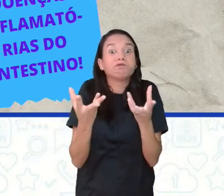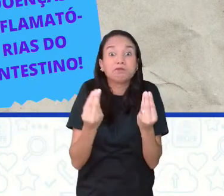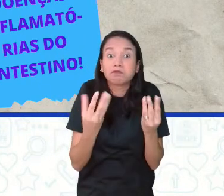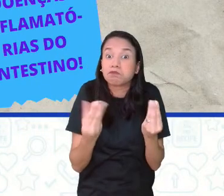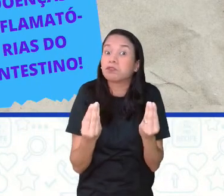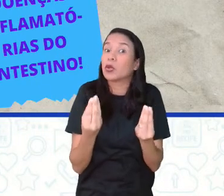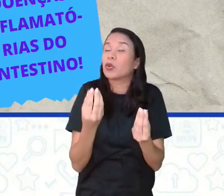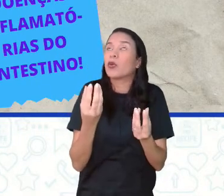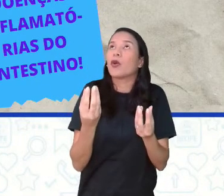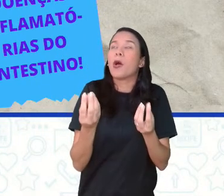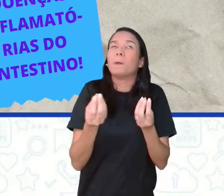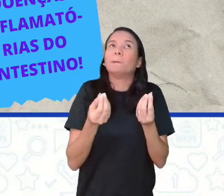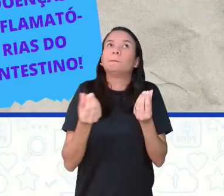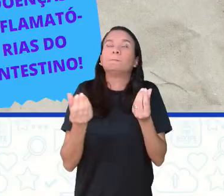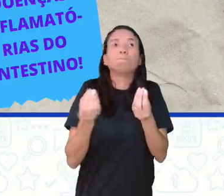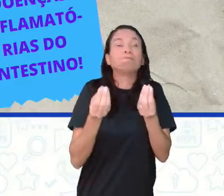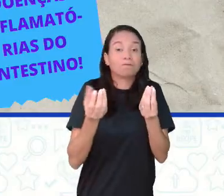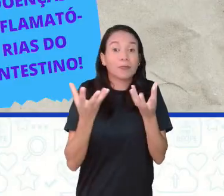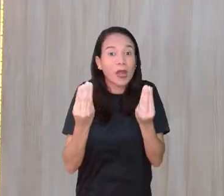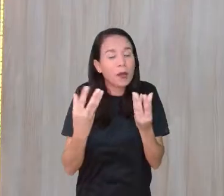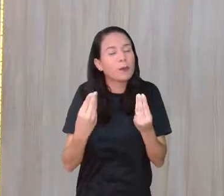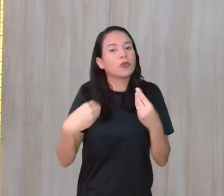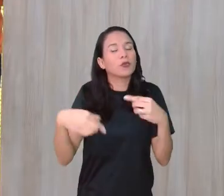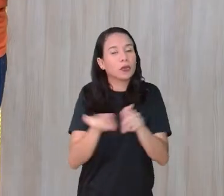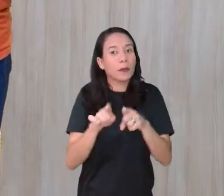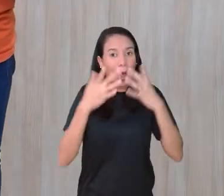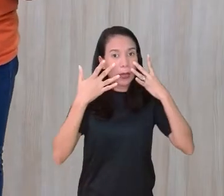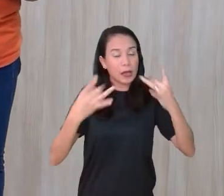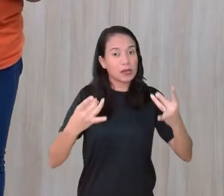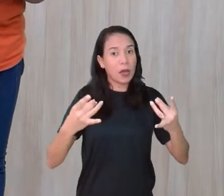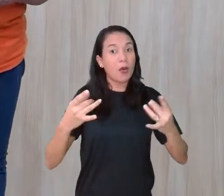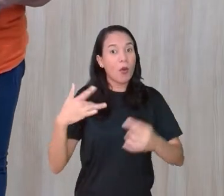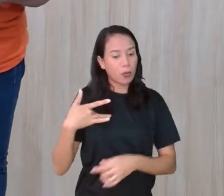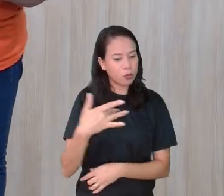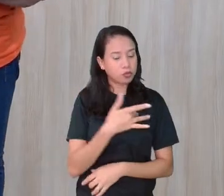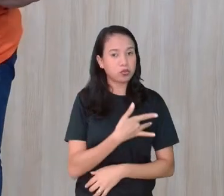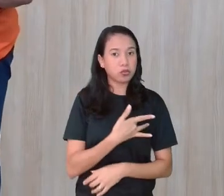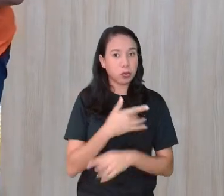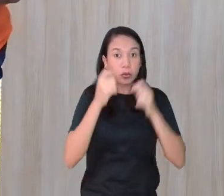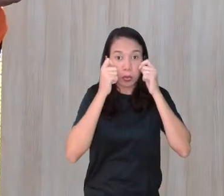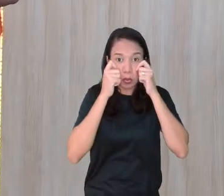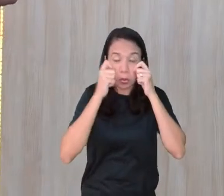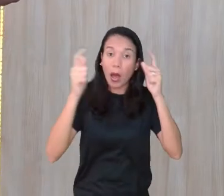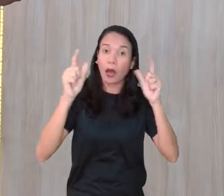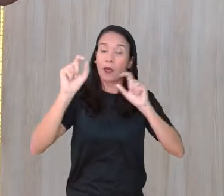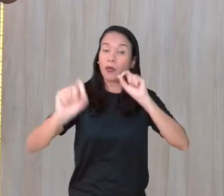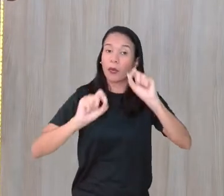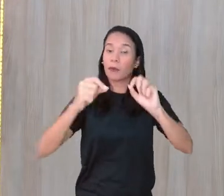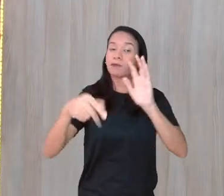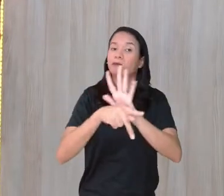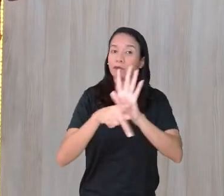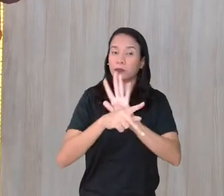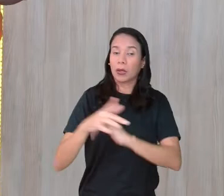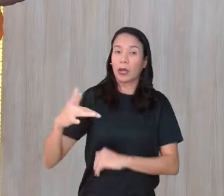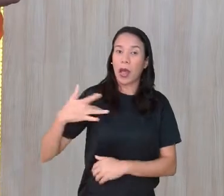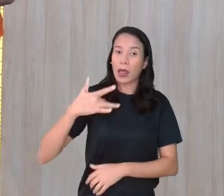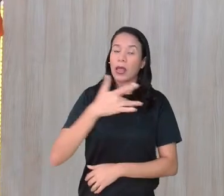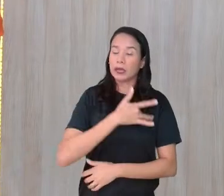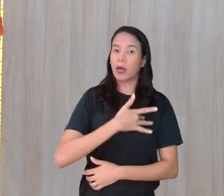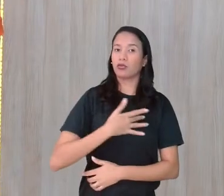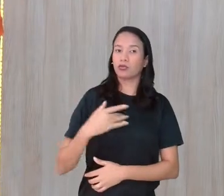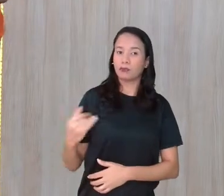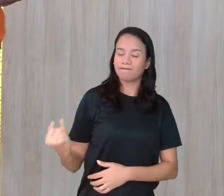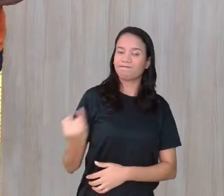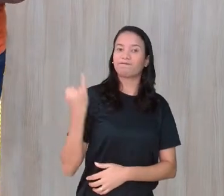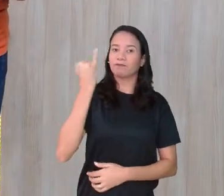muito, vamos dizer assim, de muito cuidado e o alerta que a Secretaria, não é, de Saúde faz